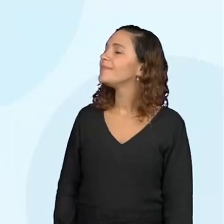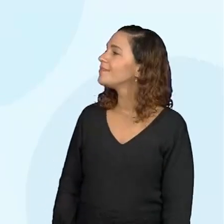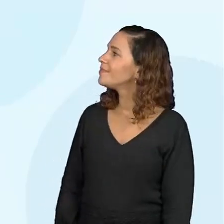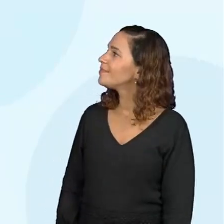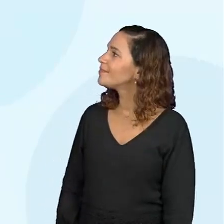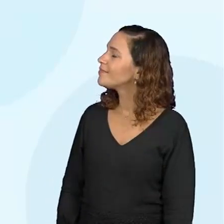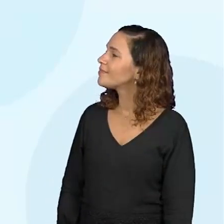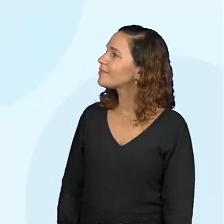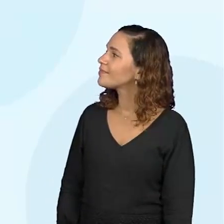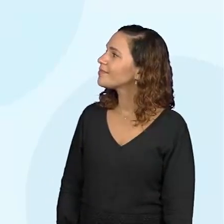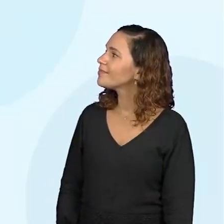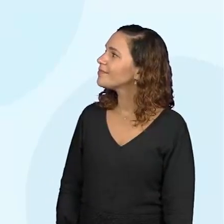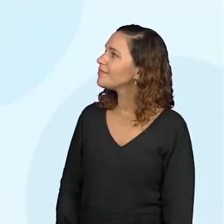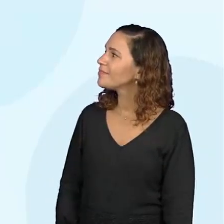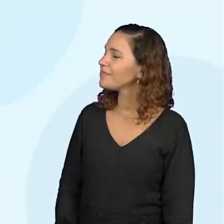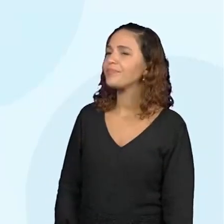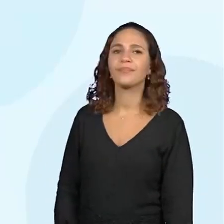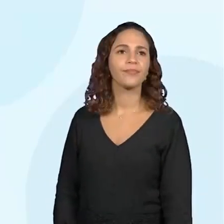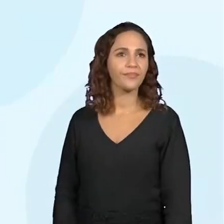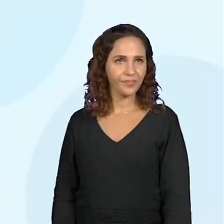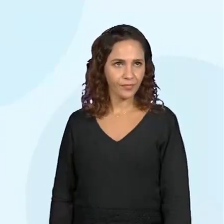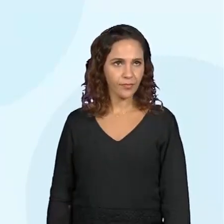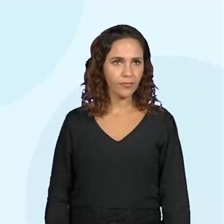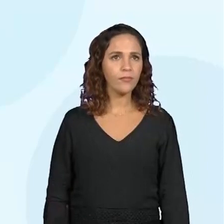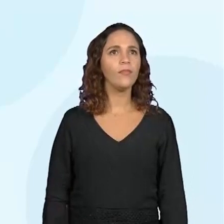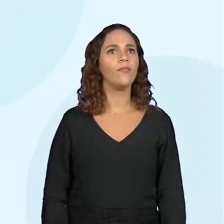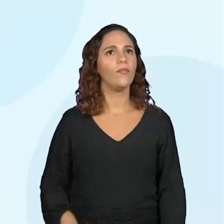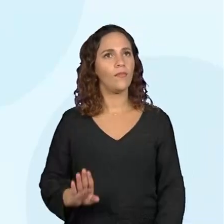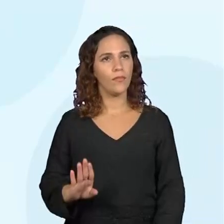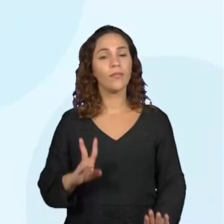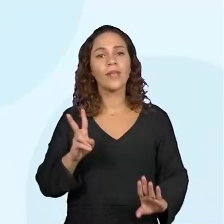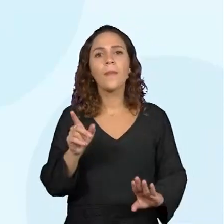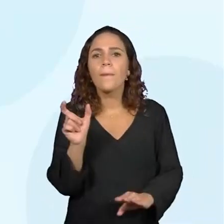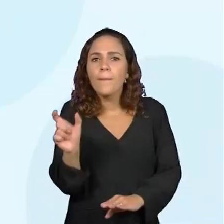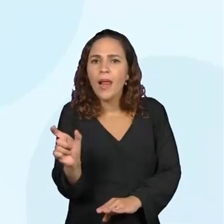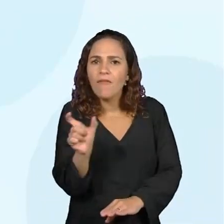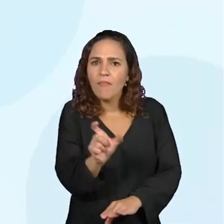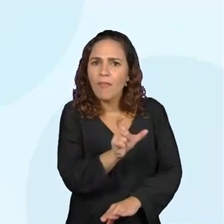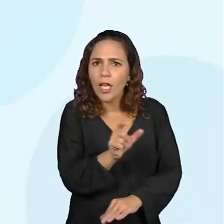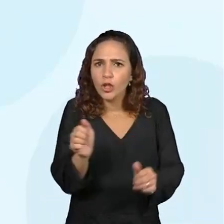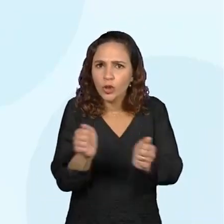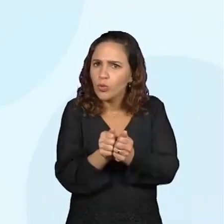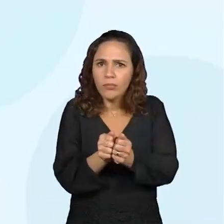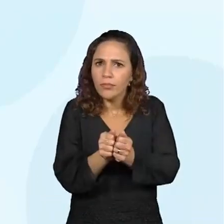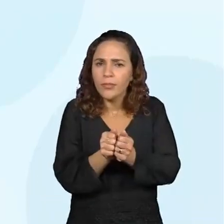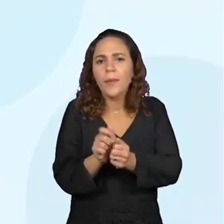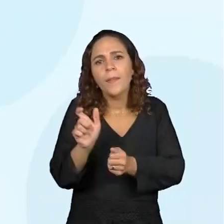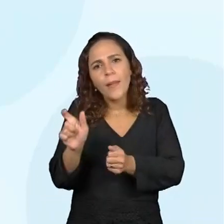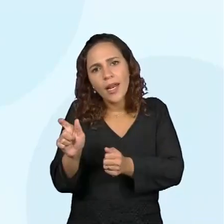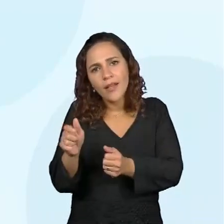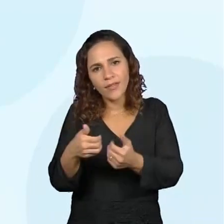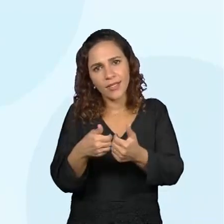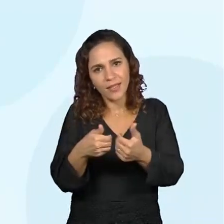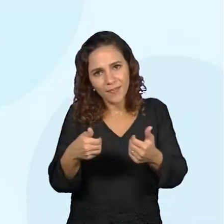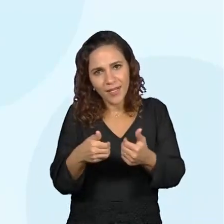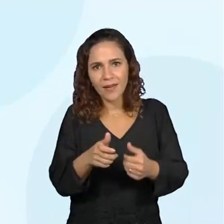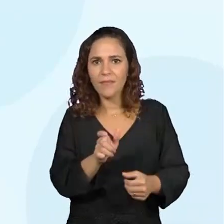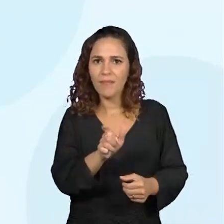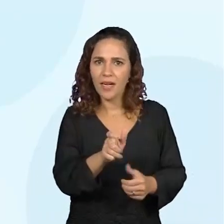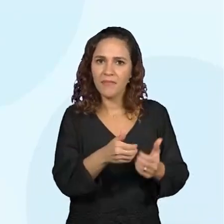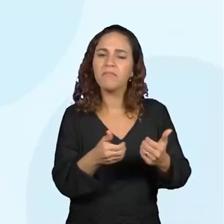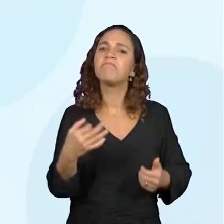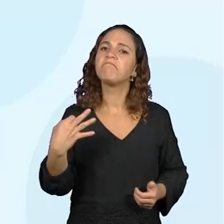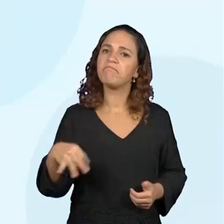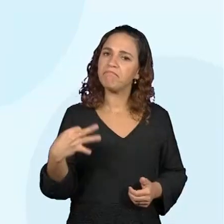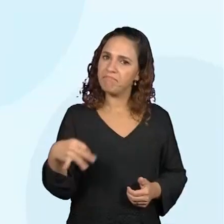Que o sapo. Isso, espaço. Ele escreveu todas as palavras corretamente, dando o espaço entre as